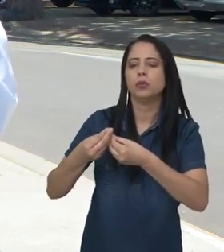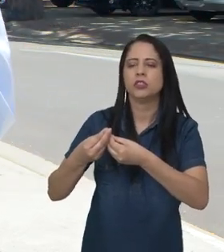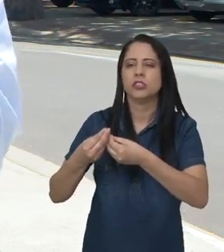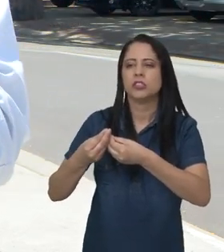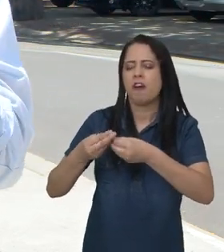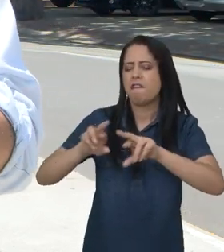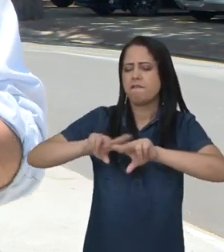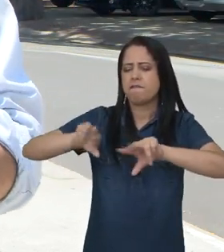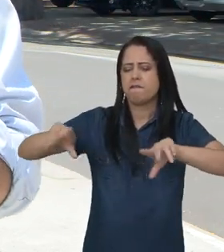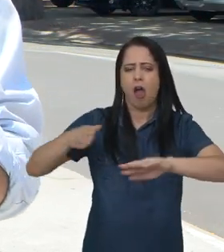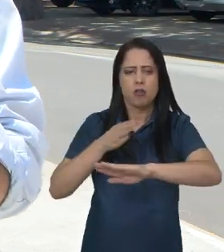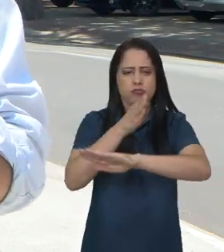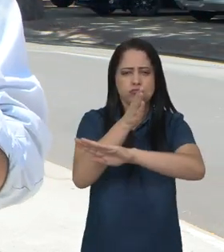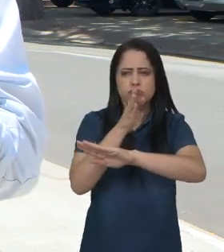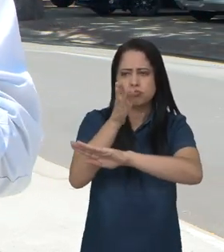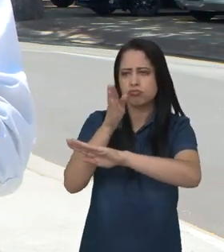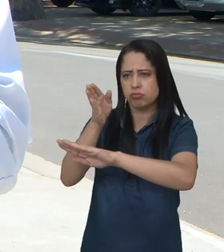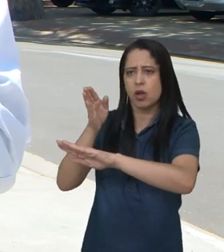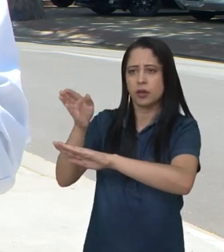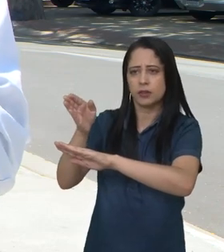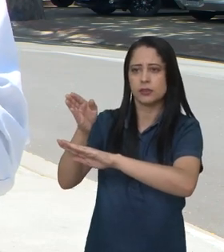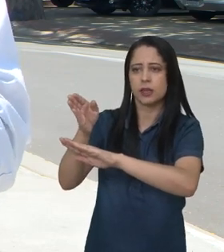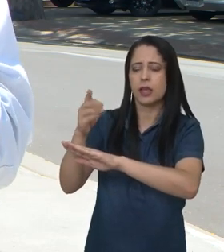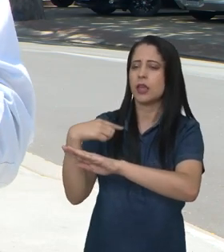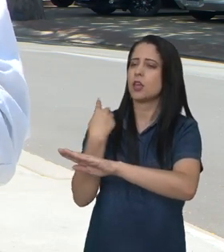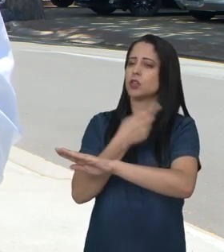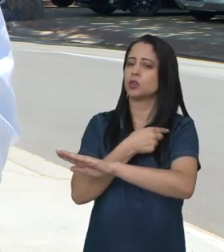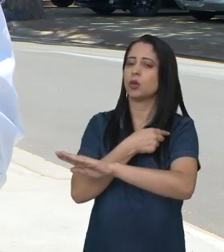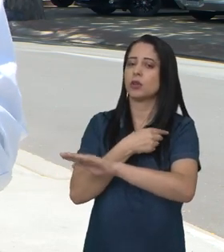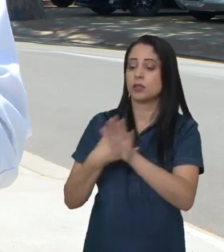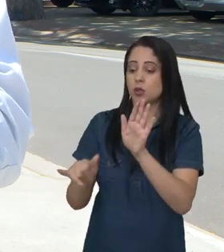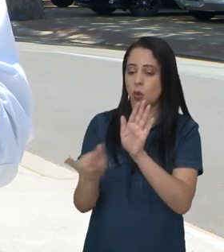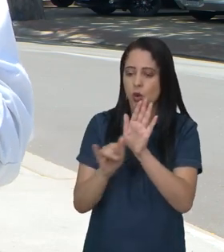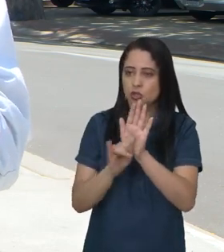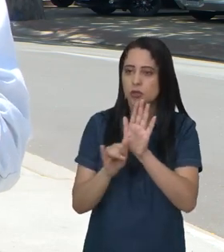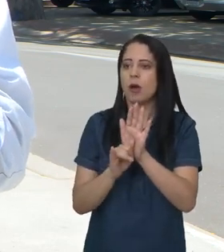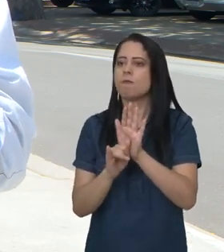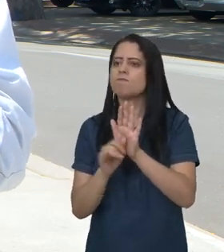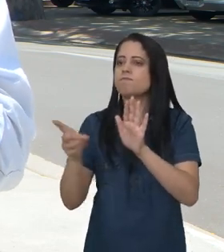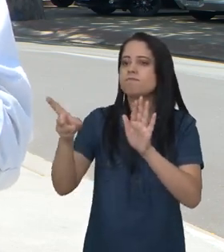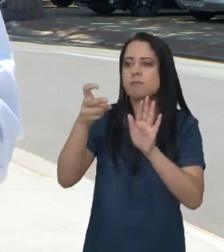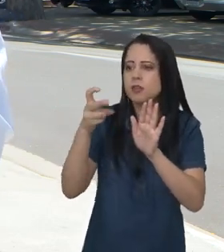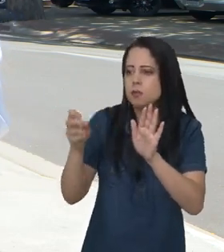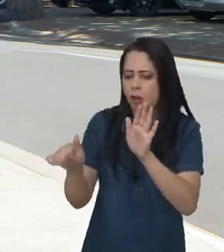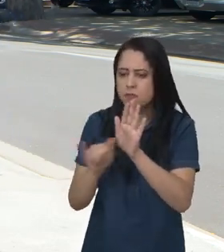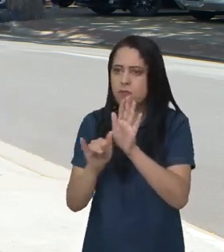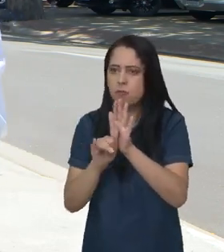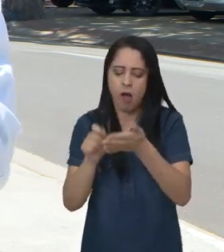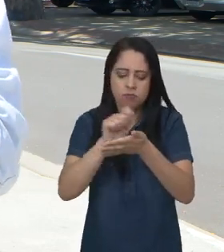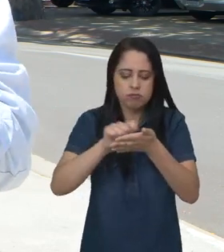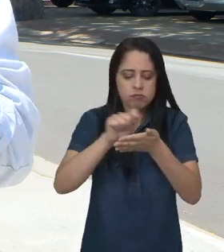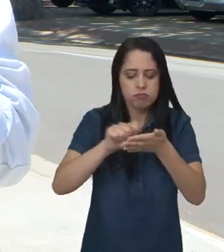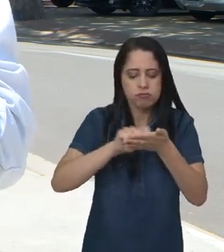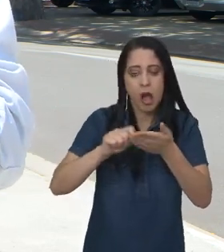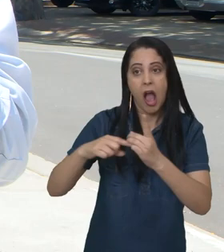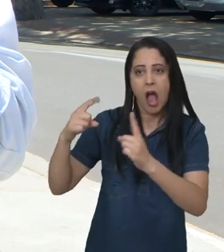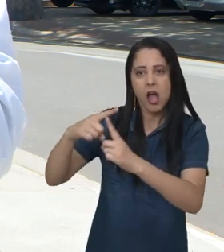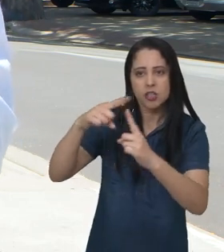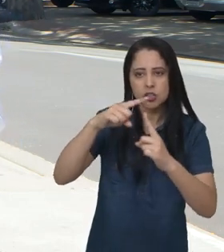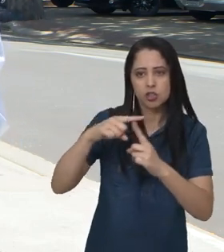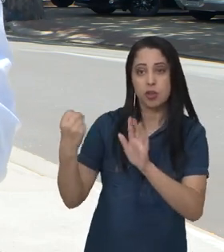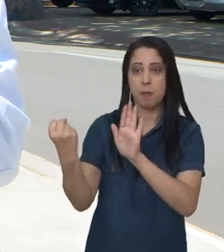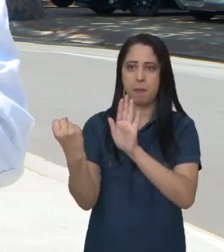mais diversas regiões da cidade para que a gente possa no nosso edital colocar um modelo de carro de ônibus que